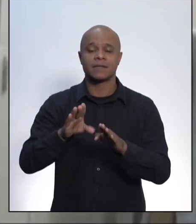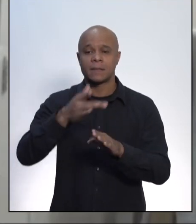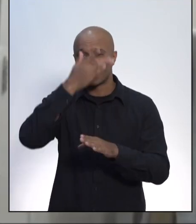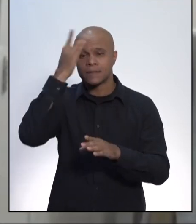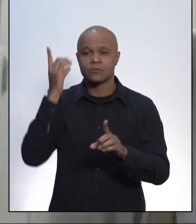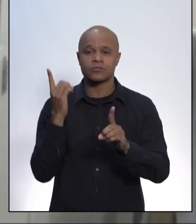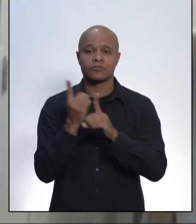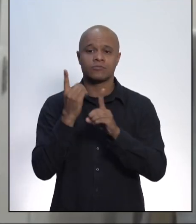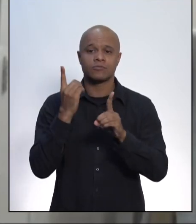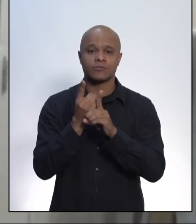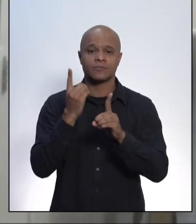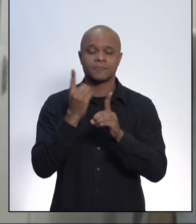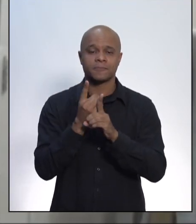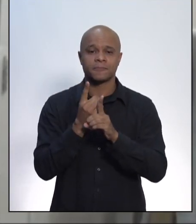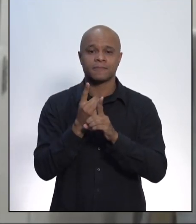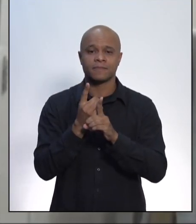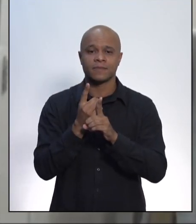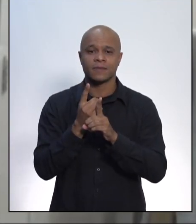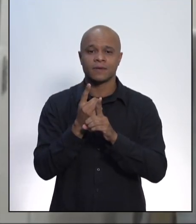tenham